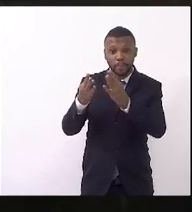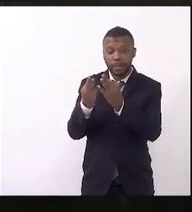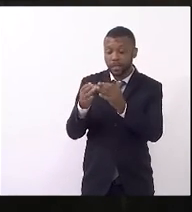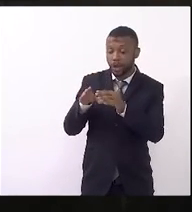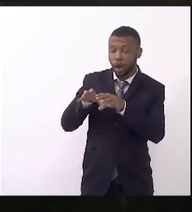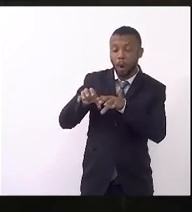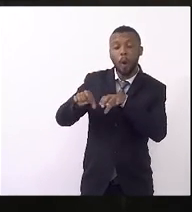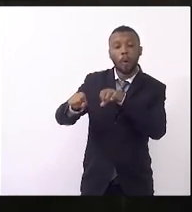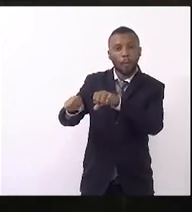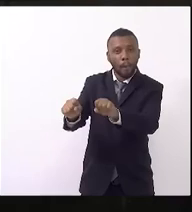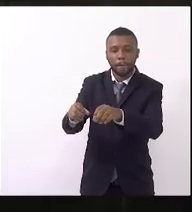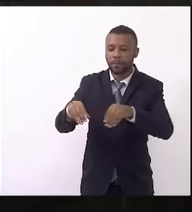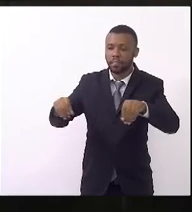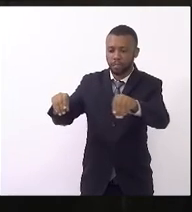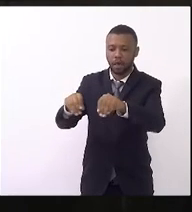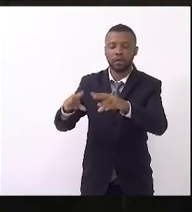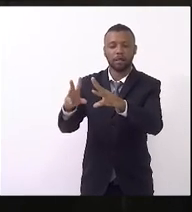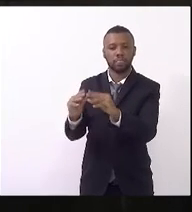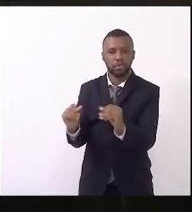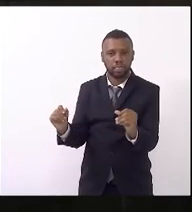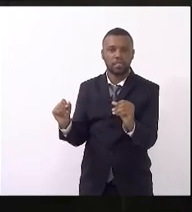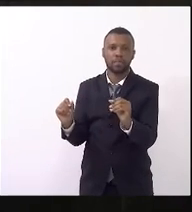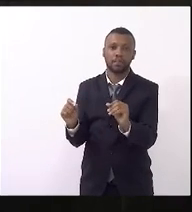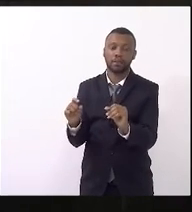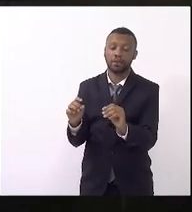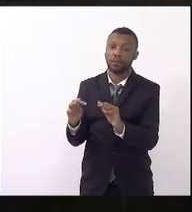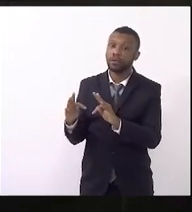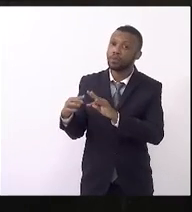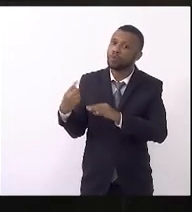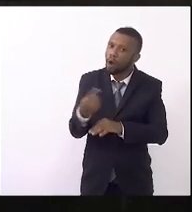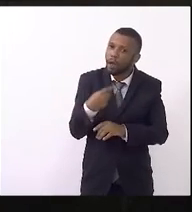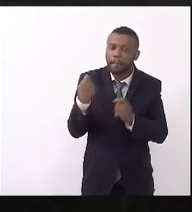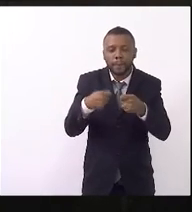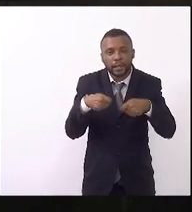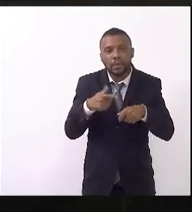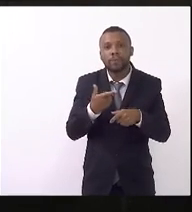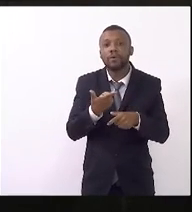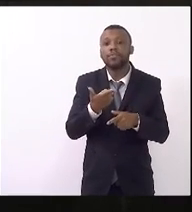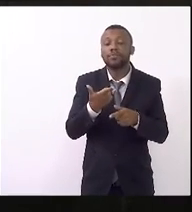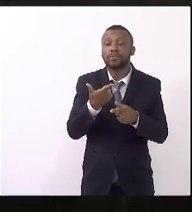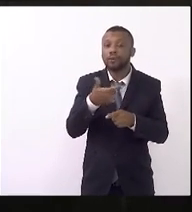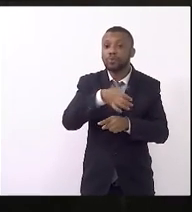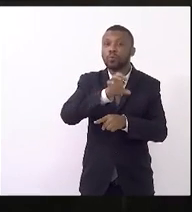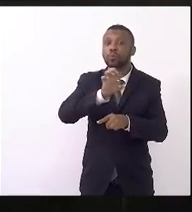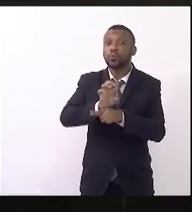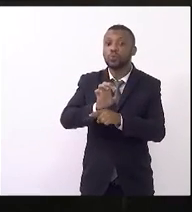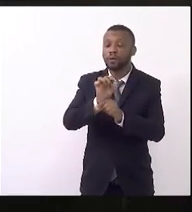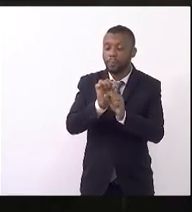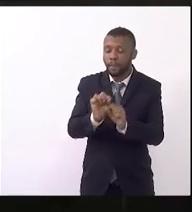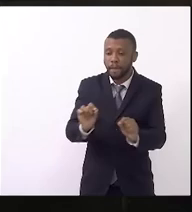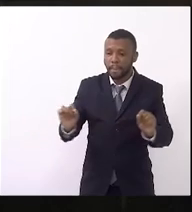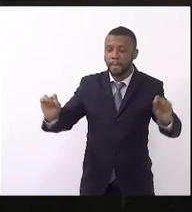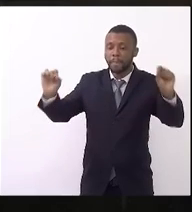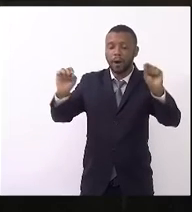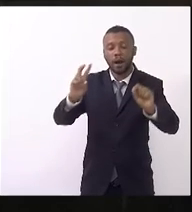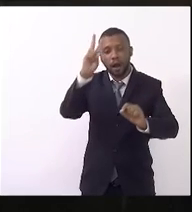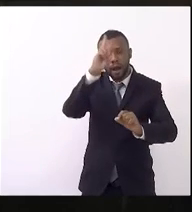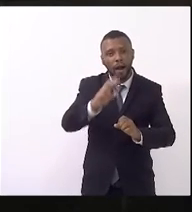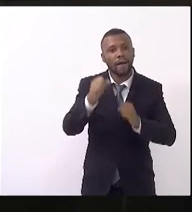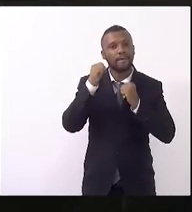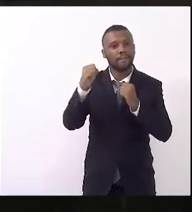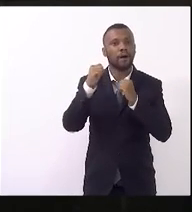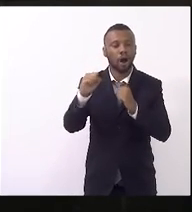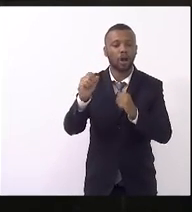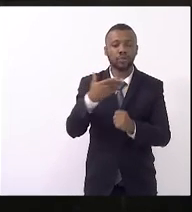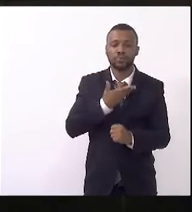indevidamente. Para tudo isso, nós precisamos dos entes federativos mais robustos, da